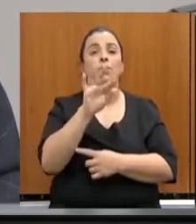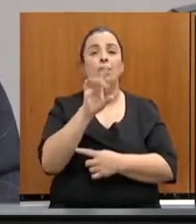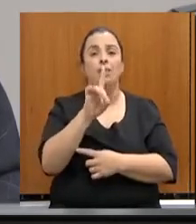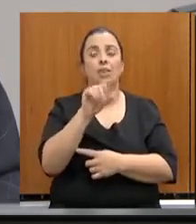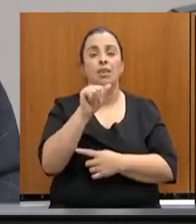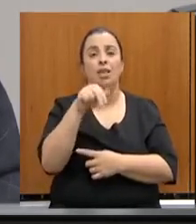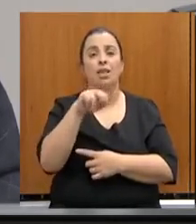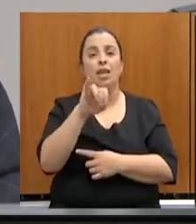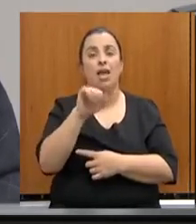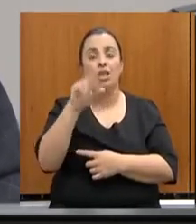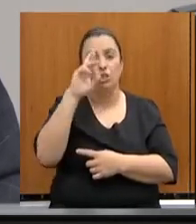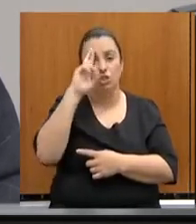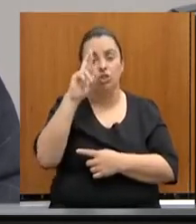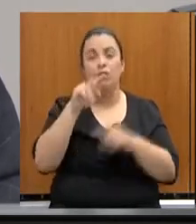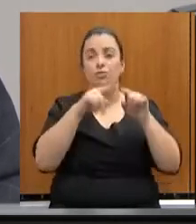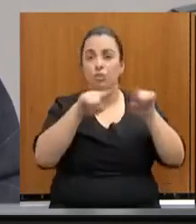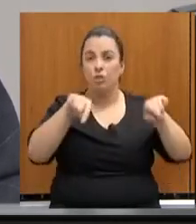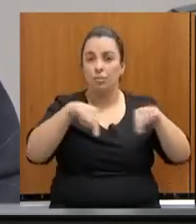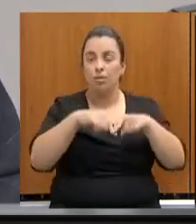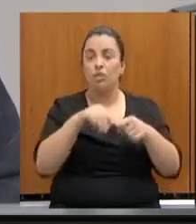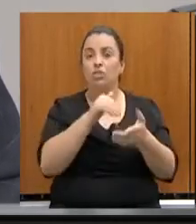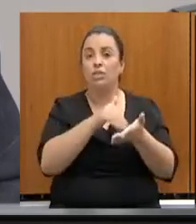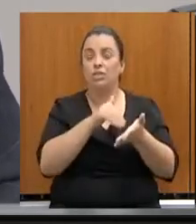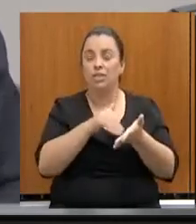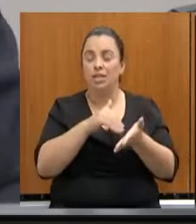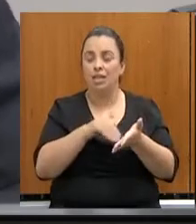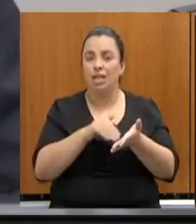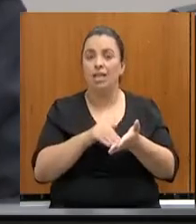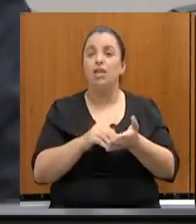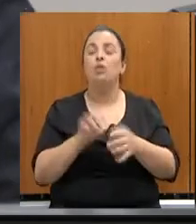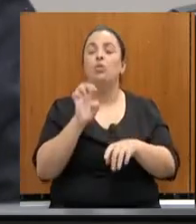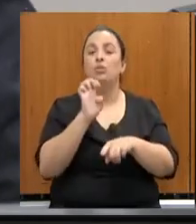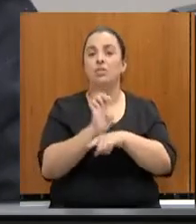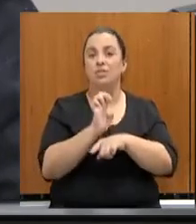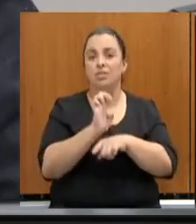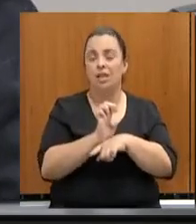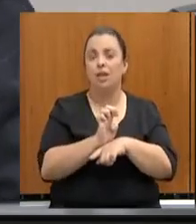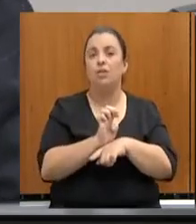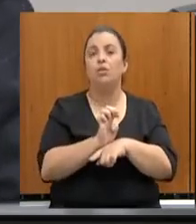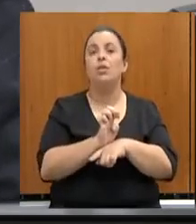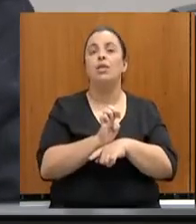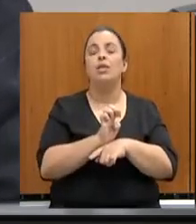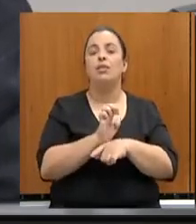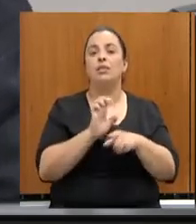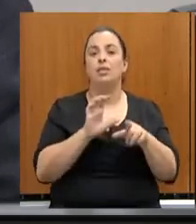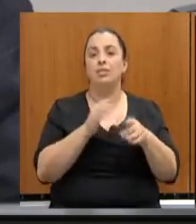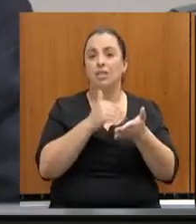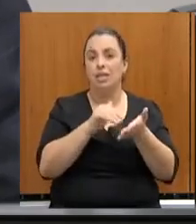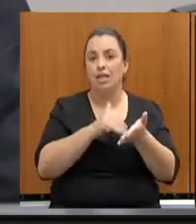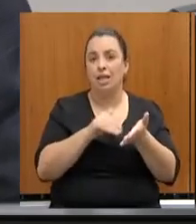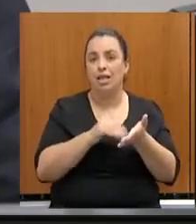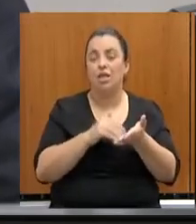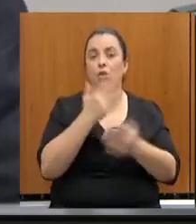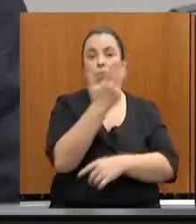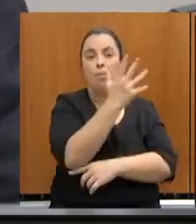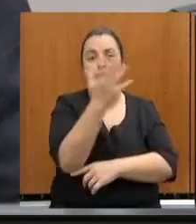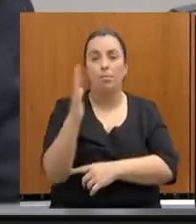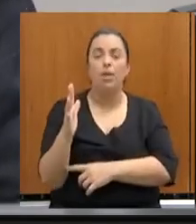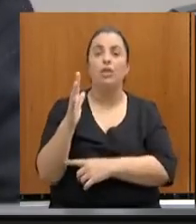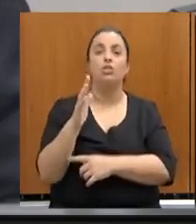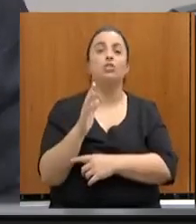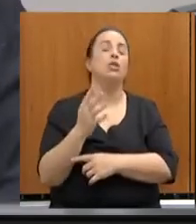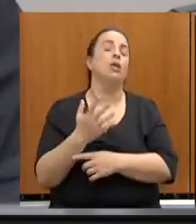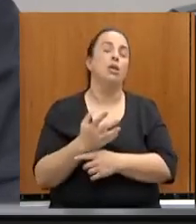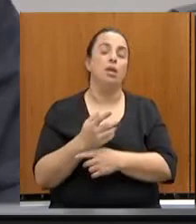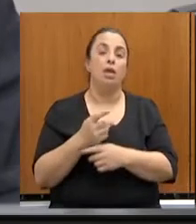de gabinete da Secretaria de Estado de Meio Ambiente e desenvolvimento sustentável Nossa deputada que Rosângela Reis obrigado